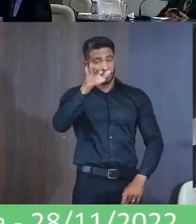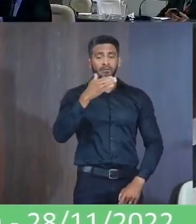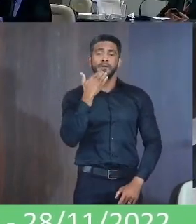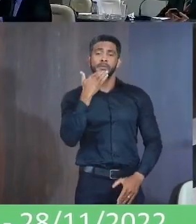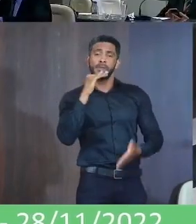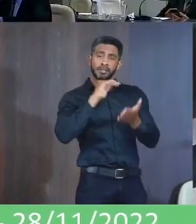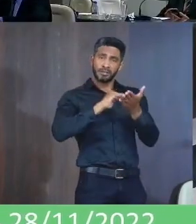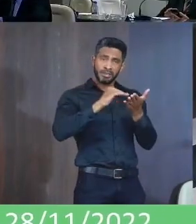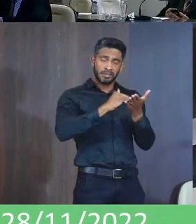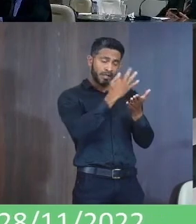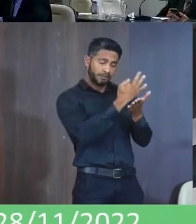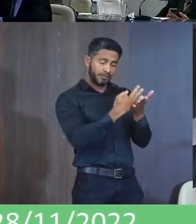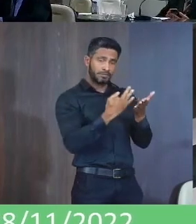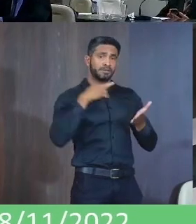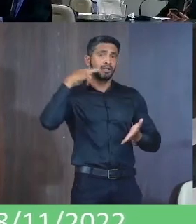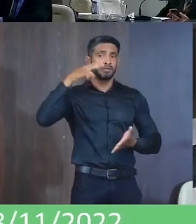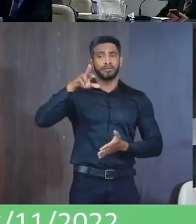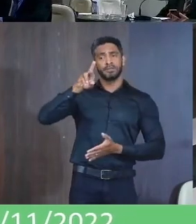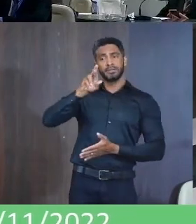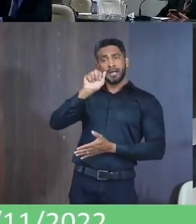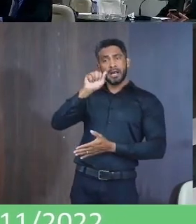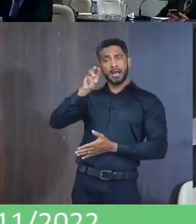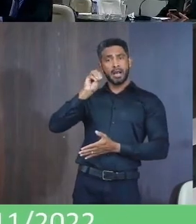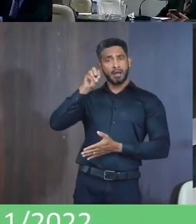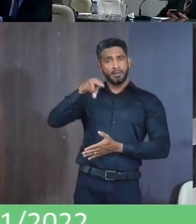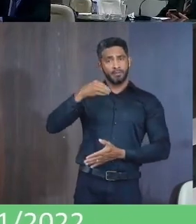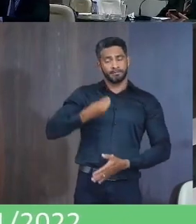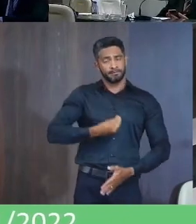O que